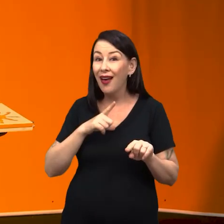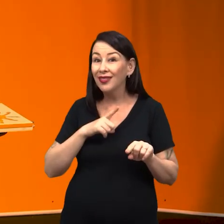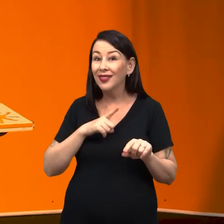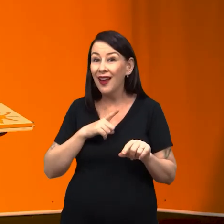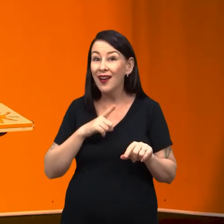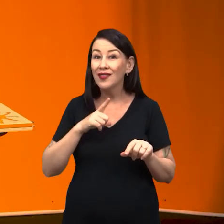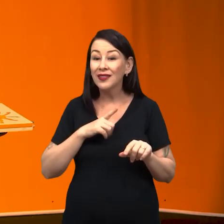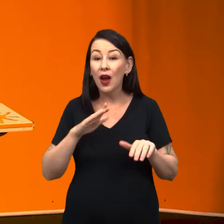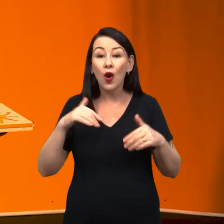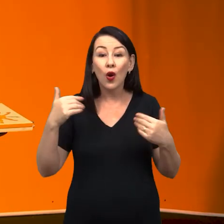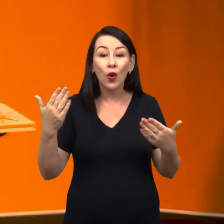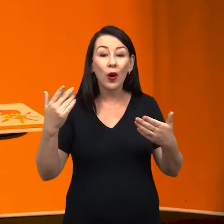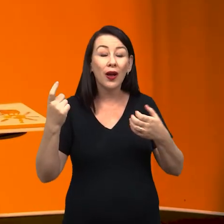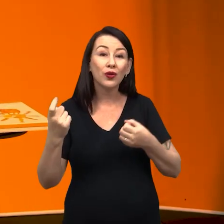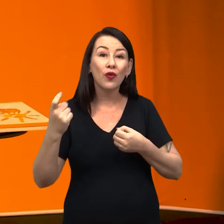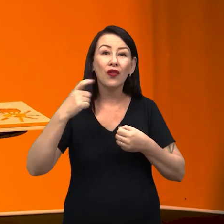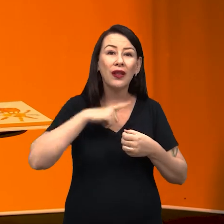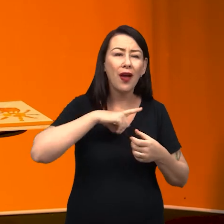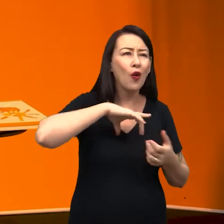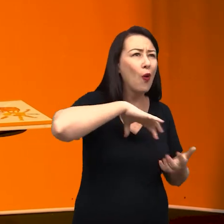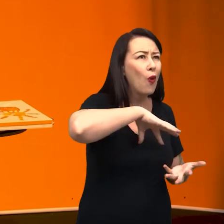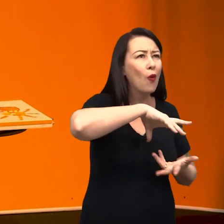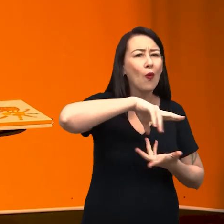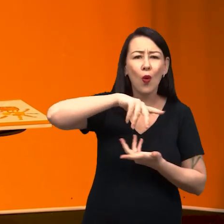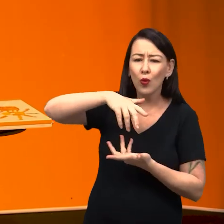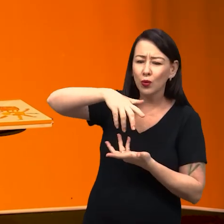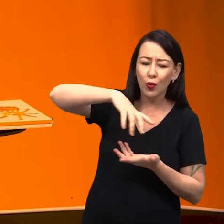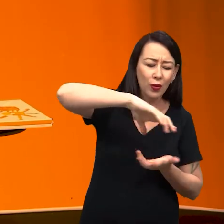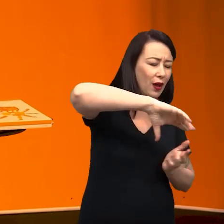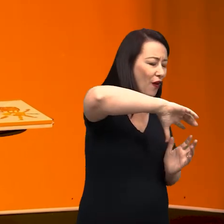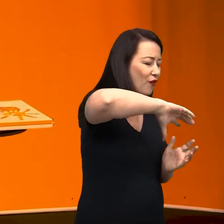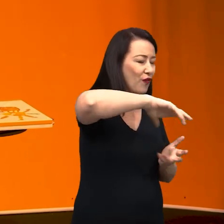da fartura, a volta que o mundo dá.